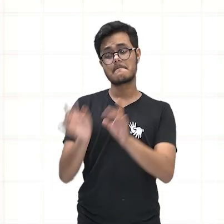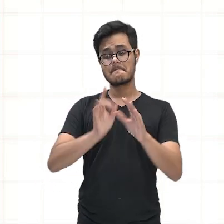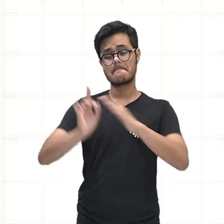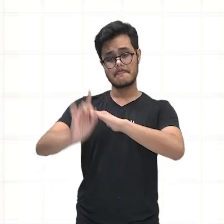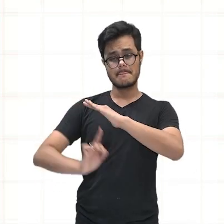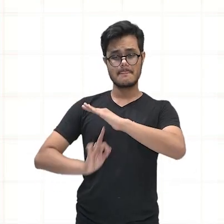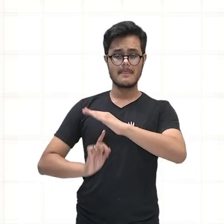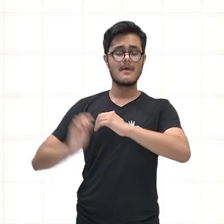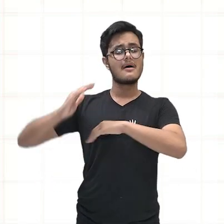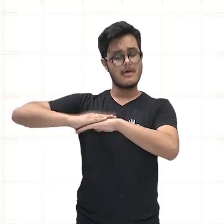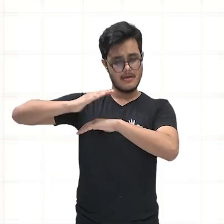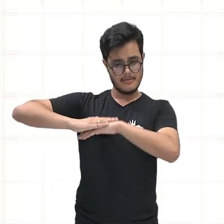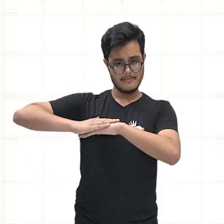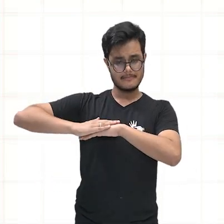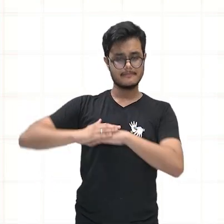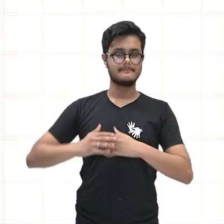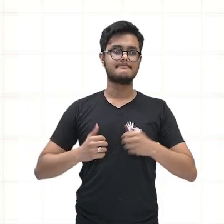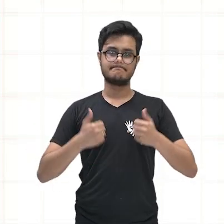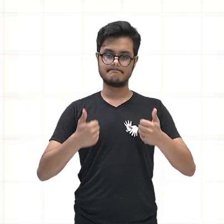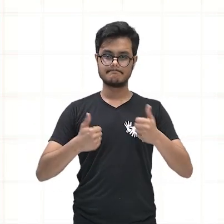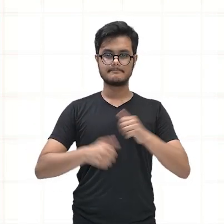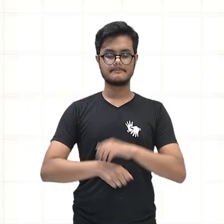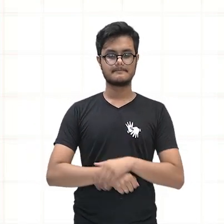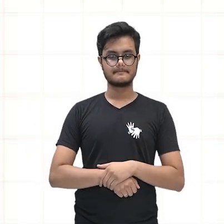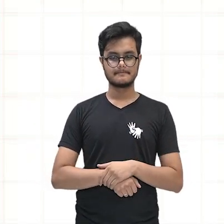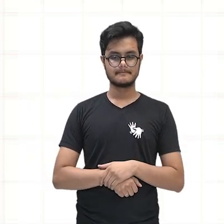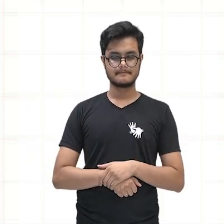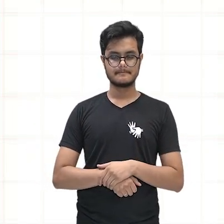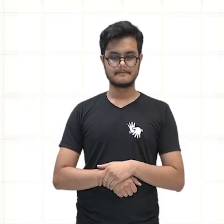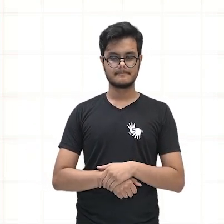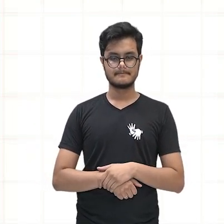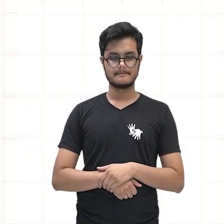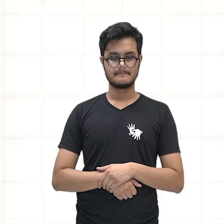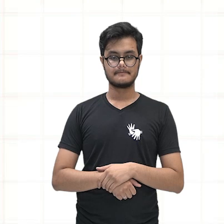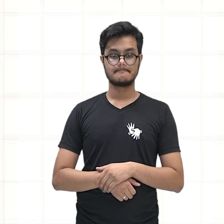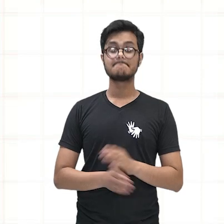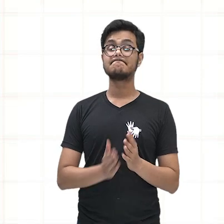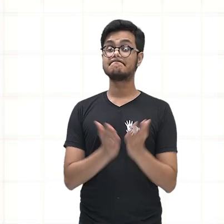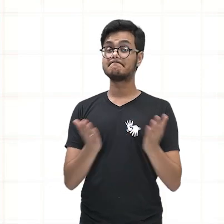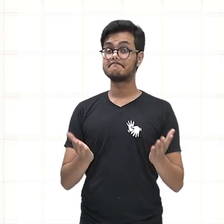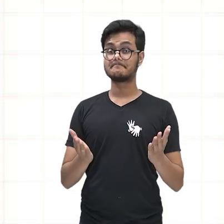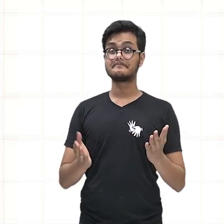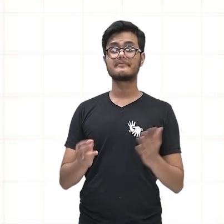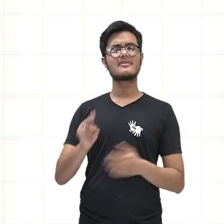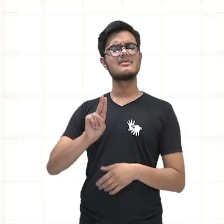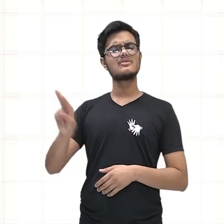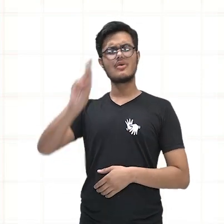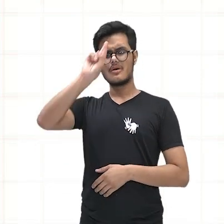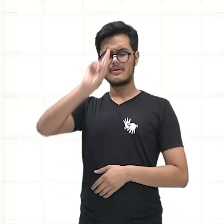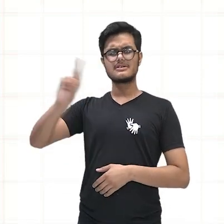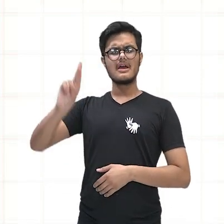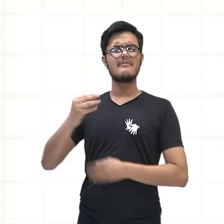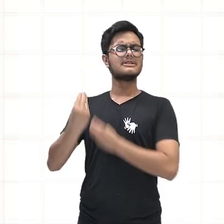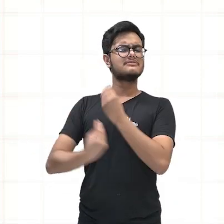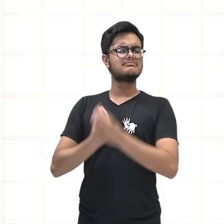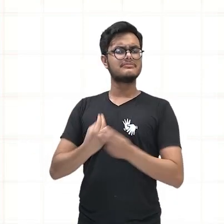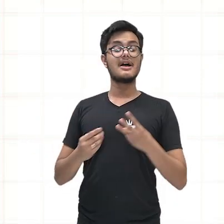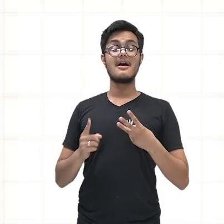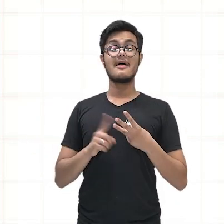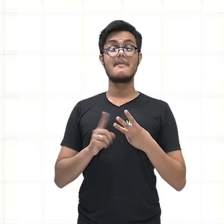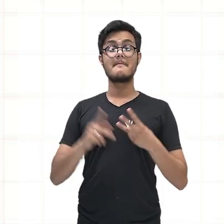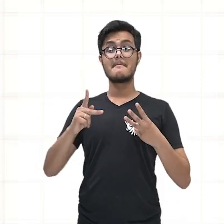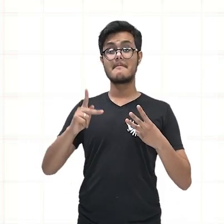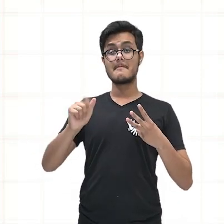eram esses servidores ou protegidos tá este chefe era chamado de patrono E aí